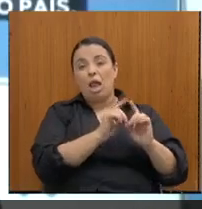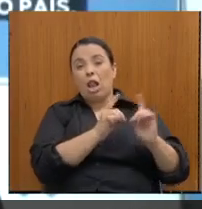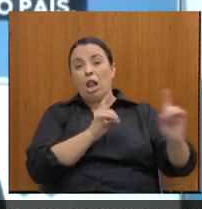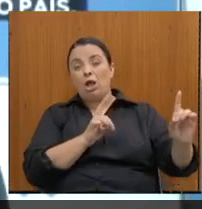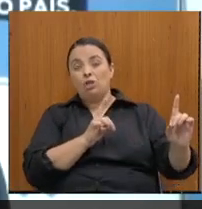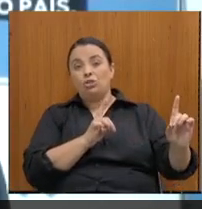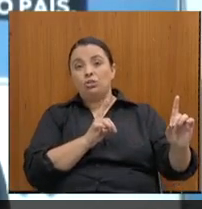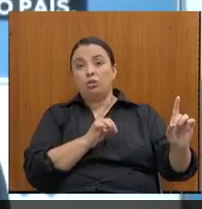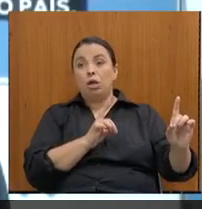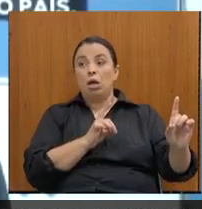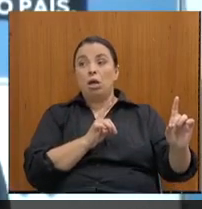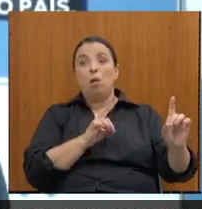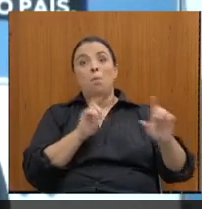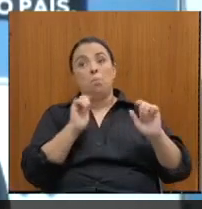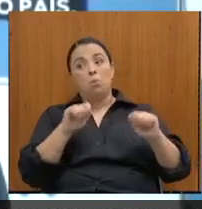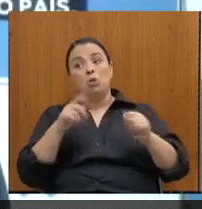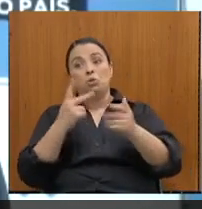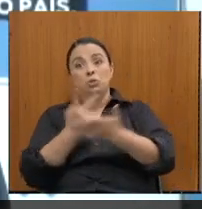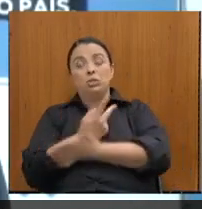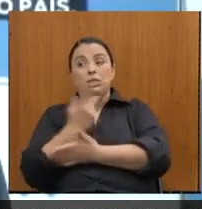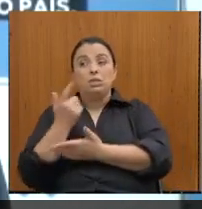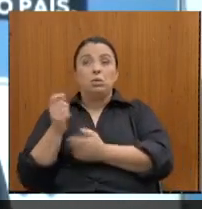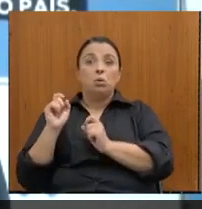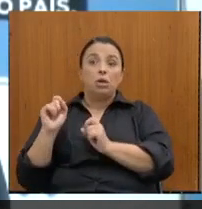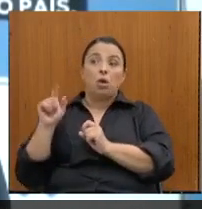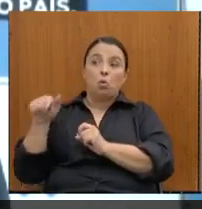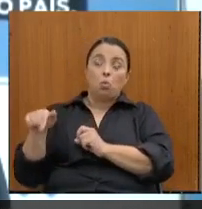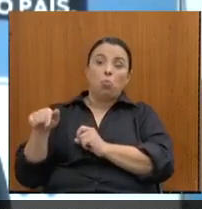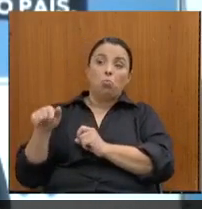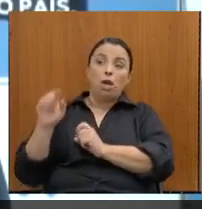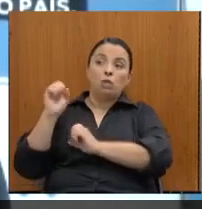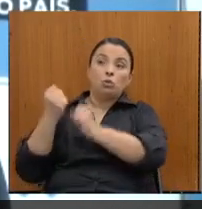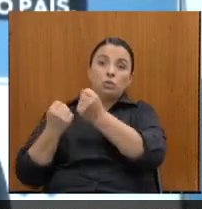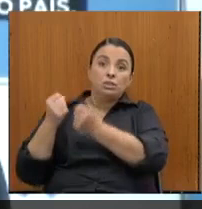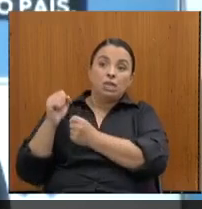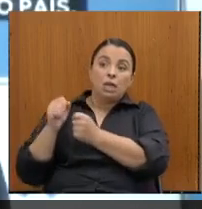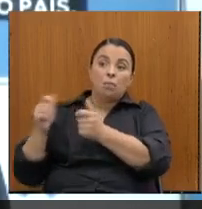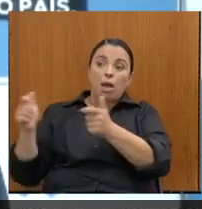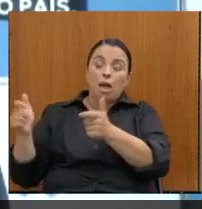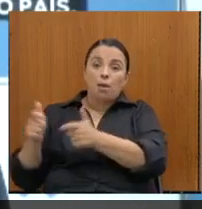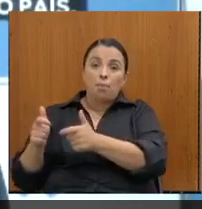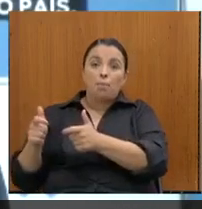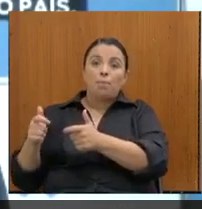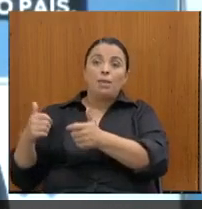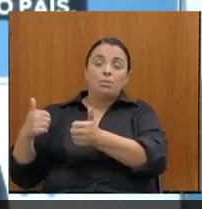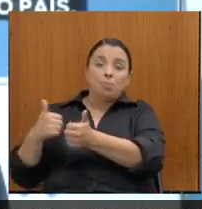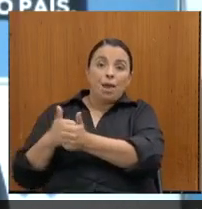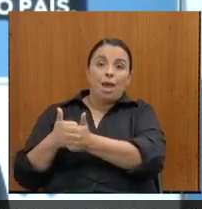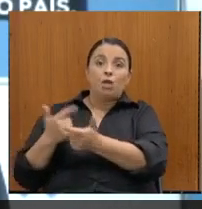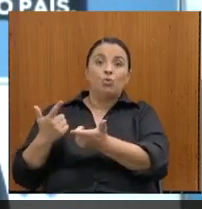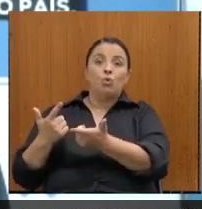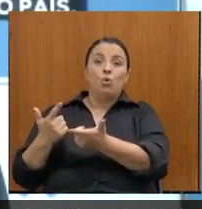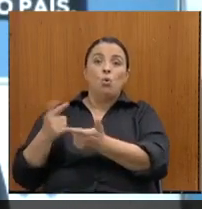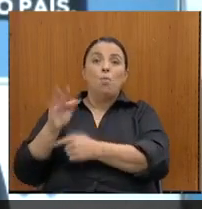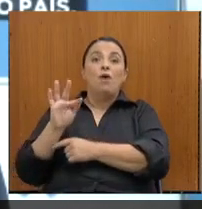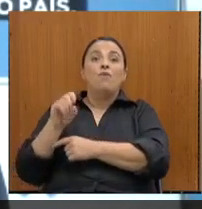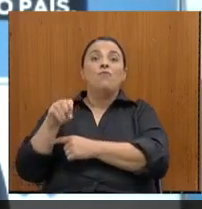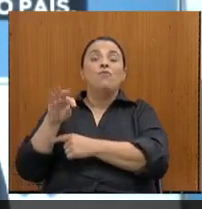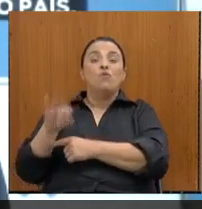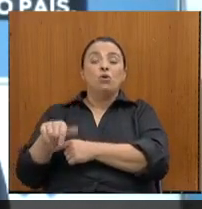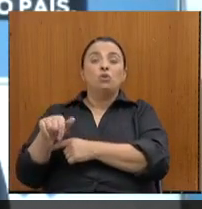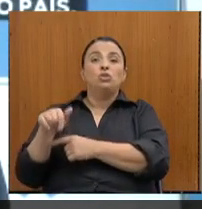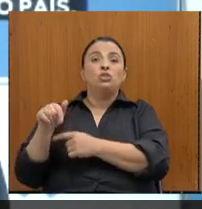como a planta de hidrogênio pequena é uma fonte de energia alternativa naquele local E